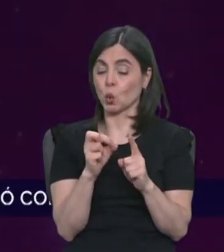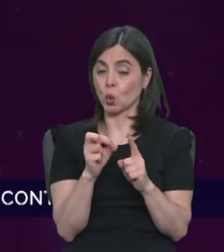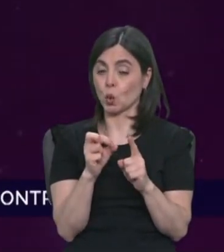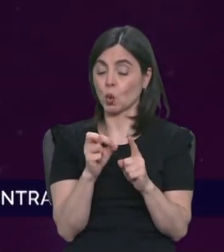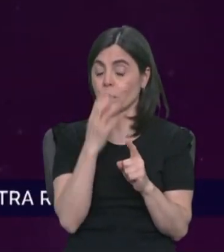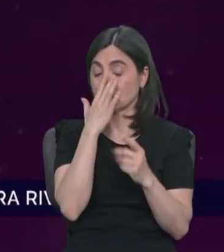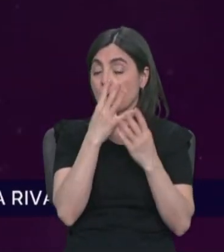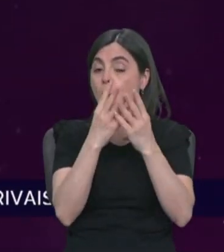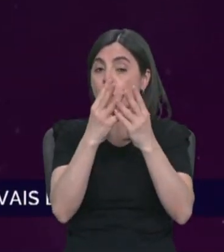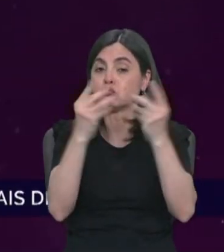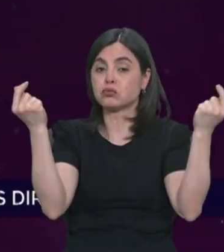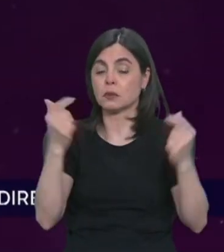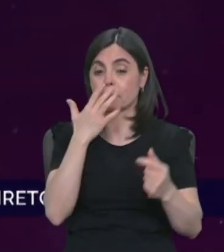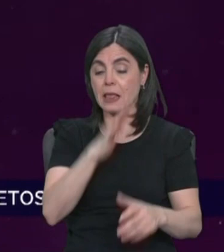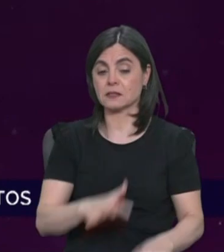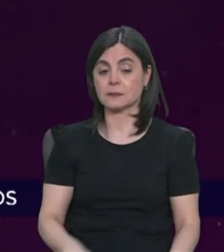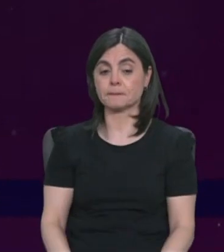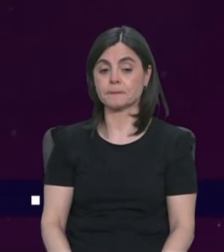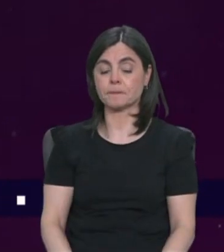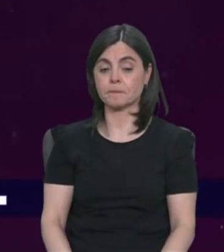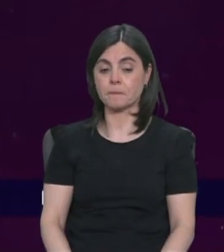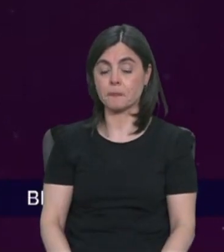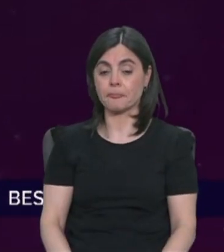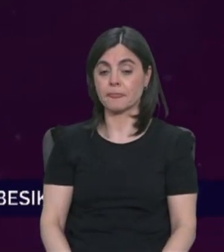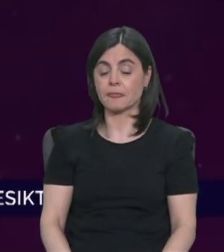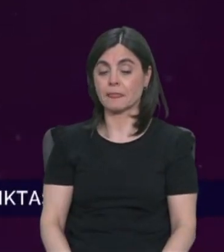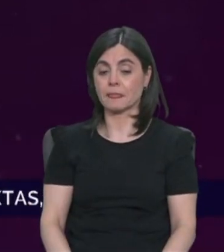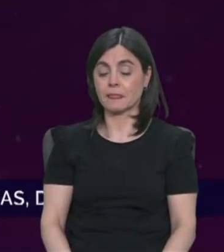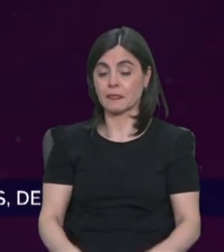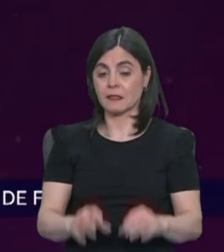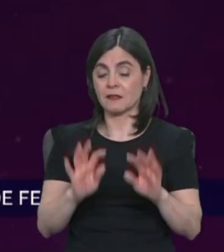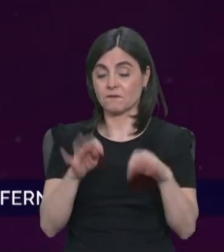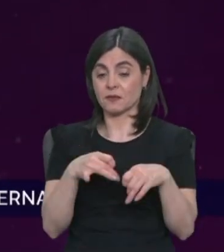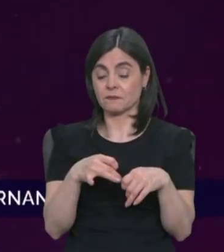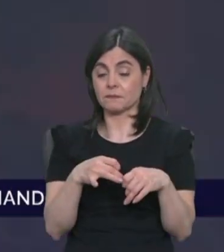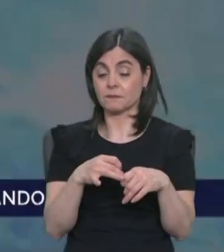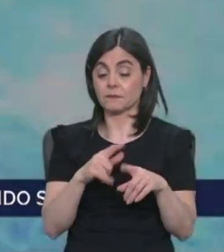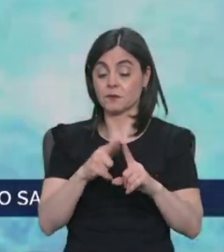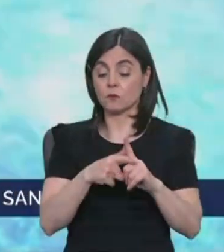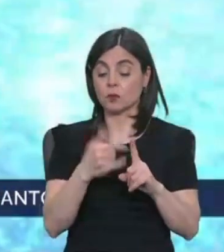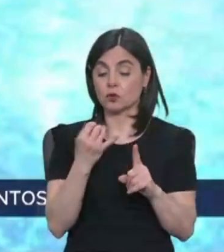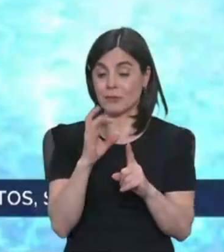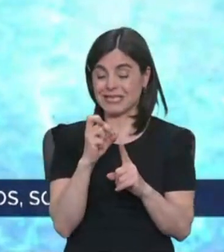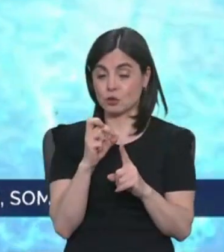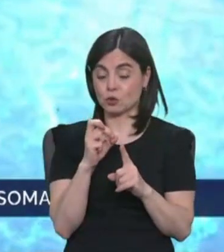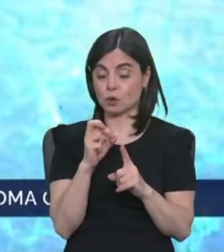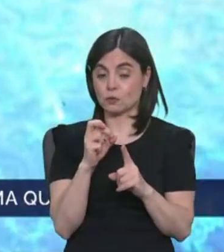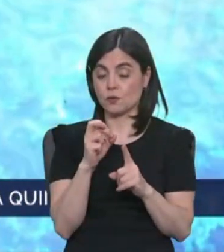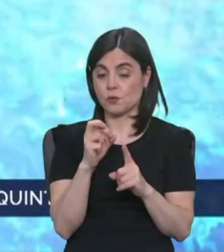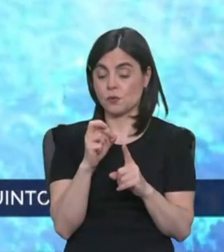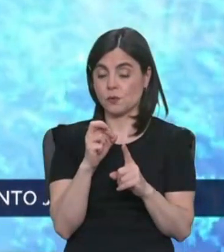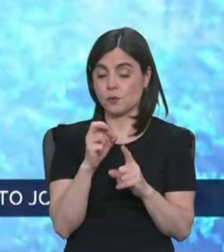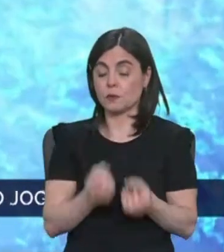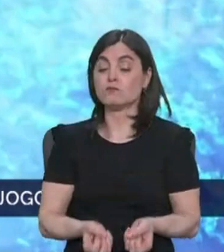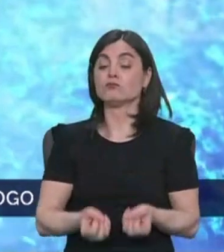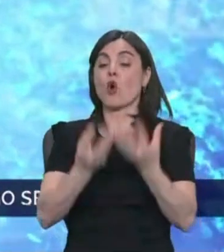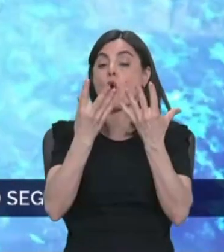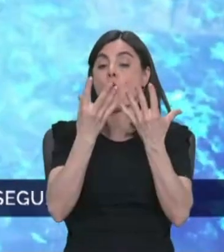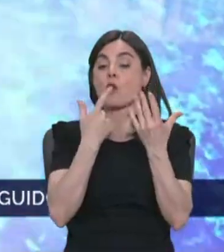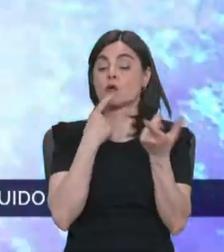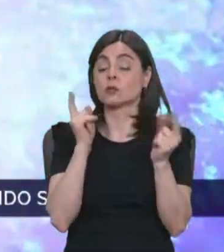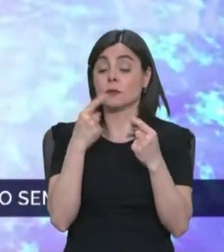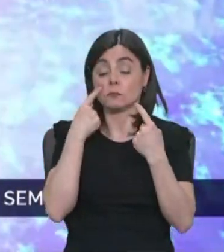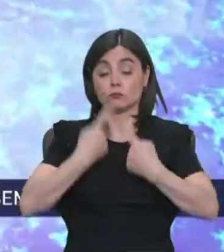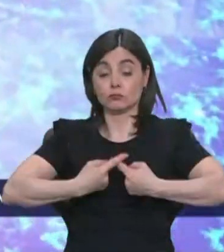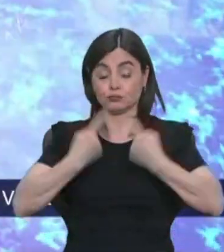desapareceu. Subitamente deixámos de ver esta magnetar. E então, em 2018, voltou a despertar, voltou a dar sinais